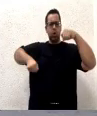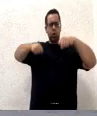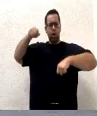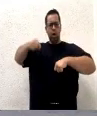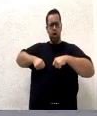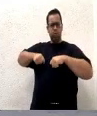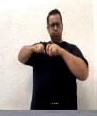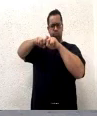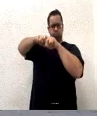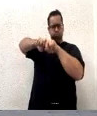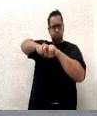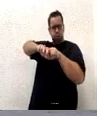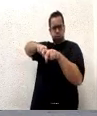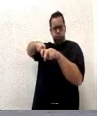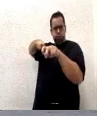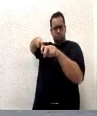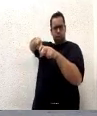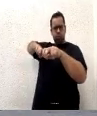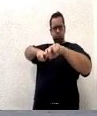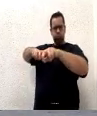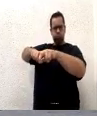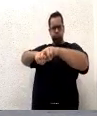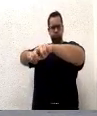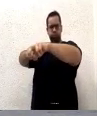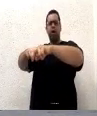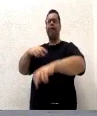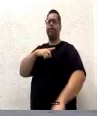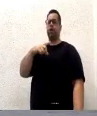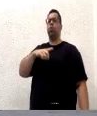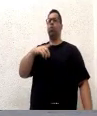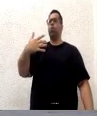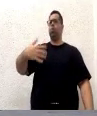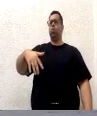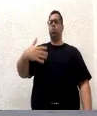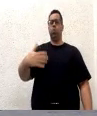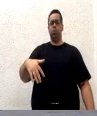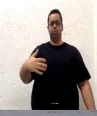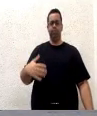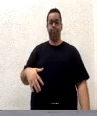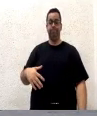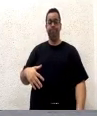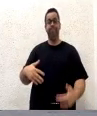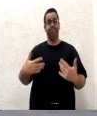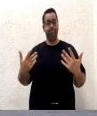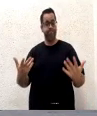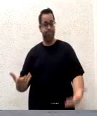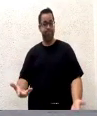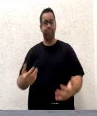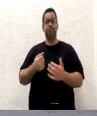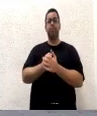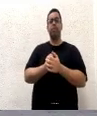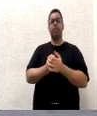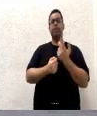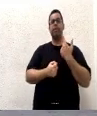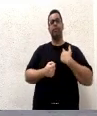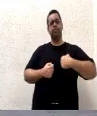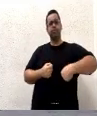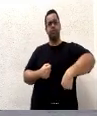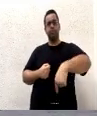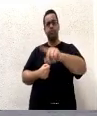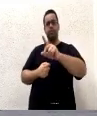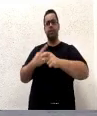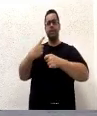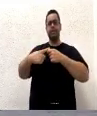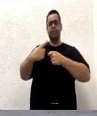rotas aqui no nosso município dentro desse sentido. E, dentro disso, nós fomos até a cidade de Ourinhos, conversamos com